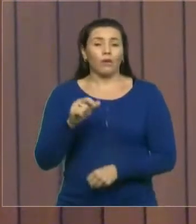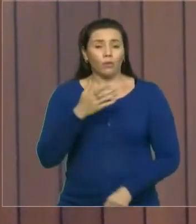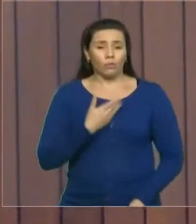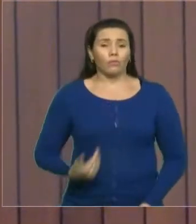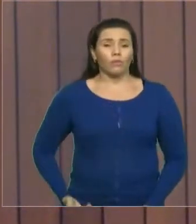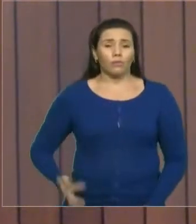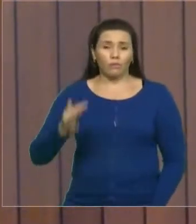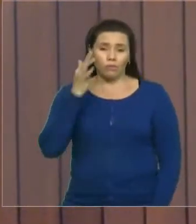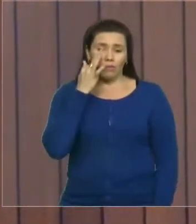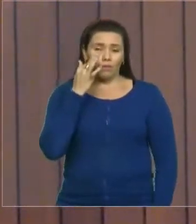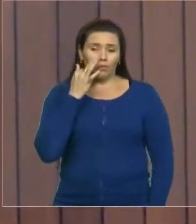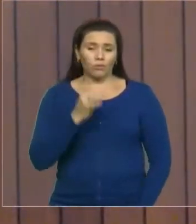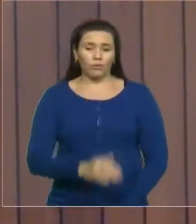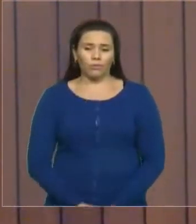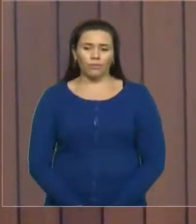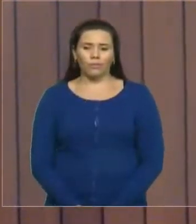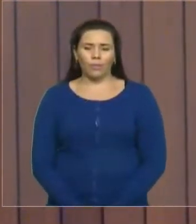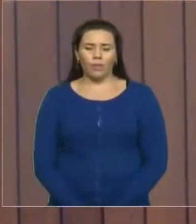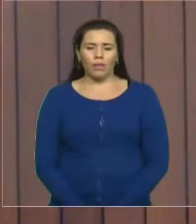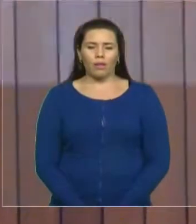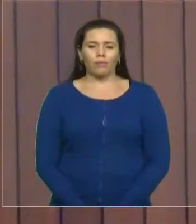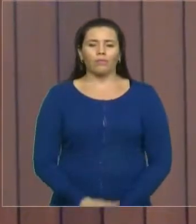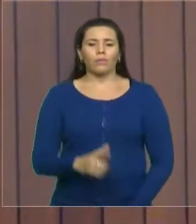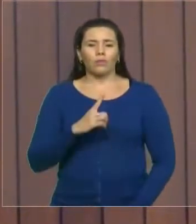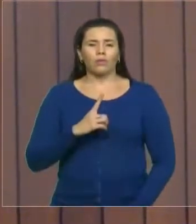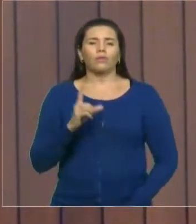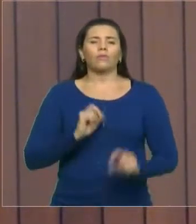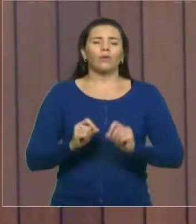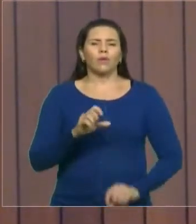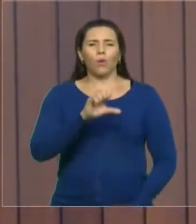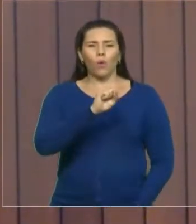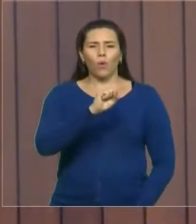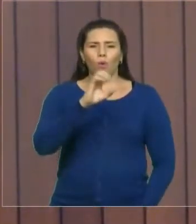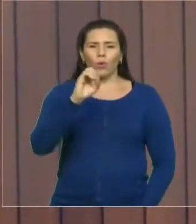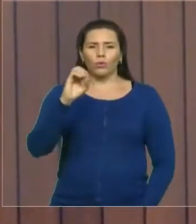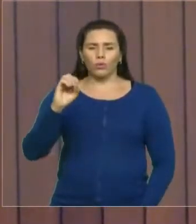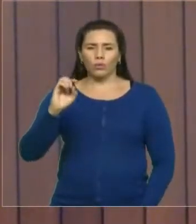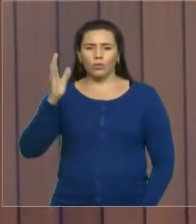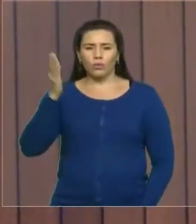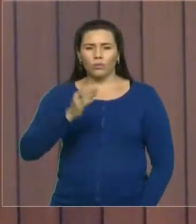Dino houve um acréscimo de 800%, deputado Vinícius Loura. Vou repetir,